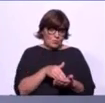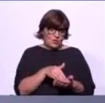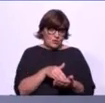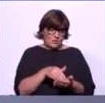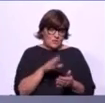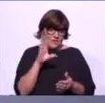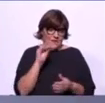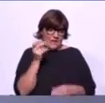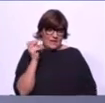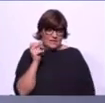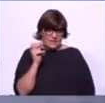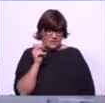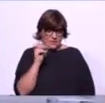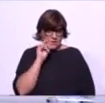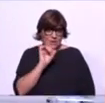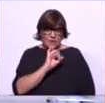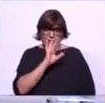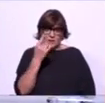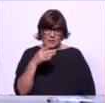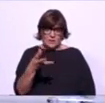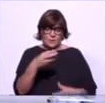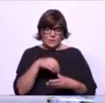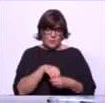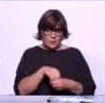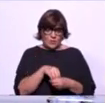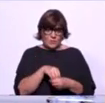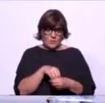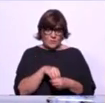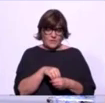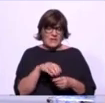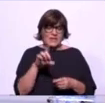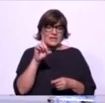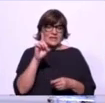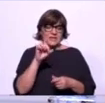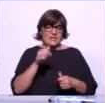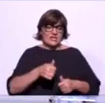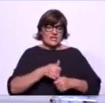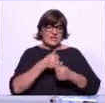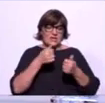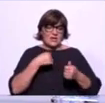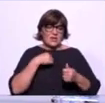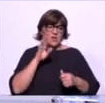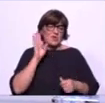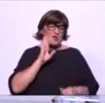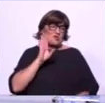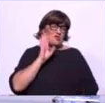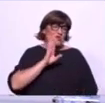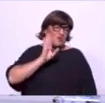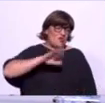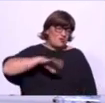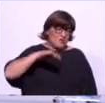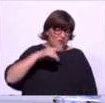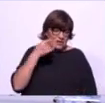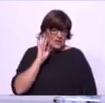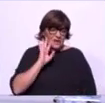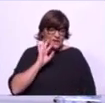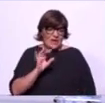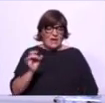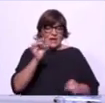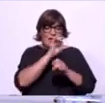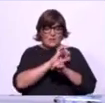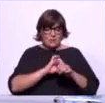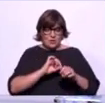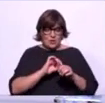desta última década, é evidente que estão incluídos aqui os tais 6 títulos que eu considero sujos. Não é? É o Campeonato do